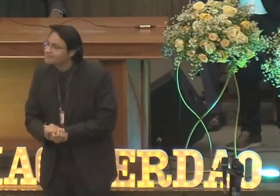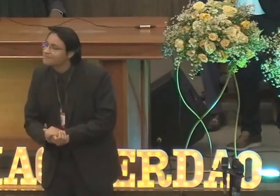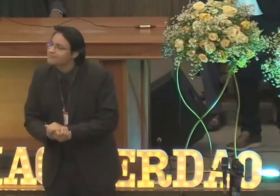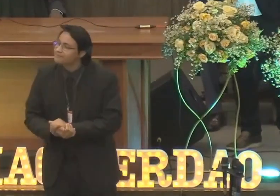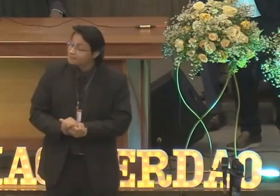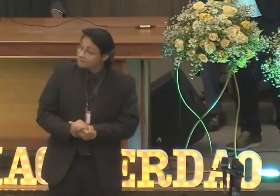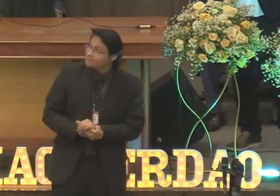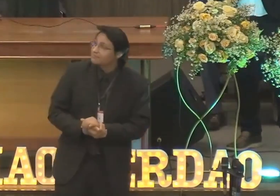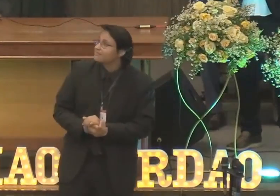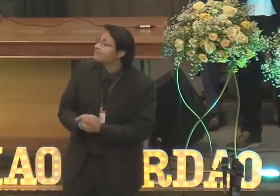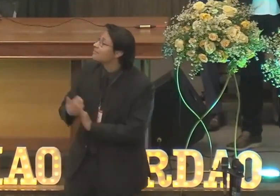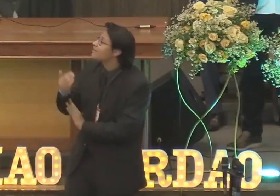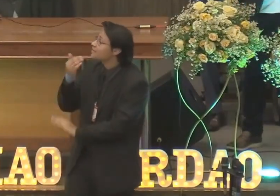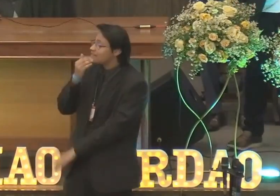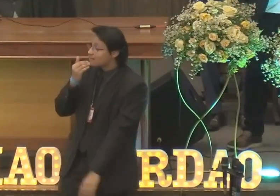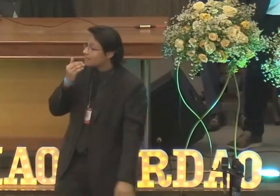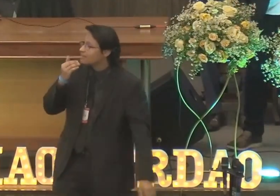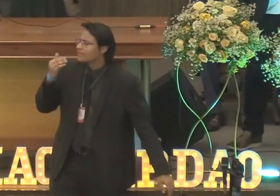amargura.